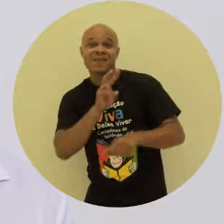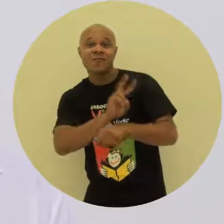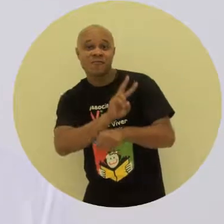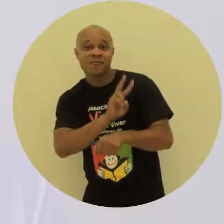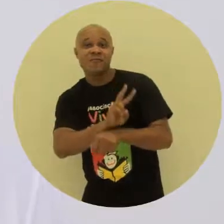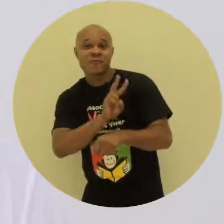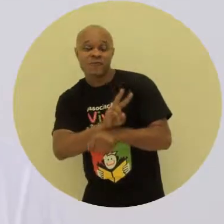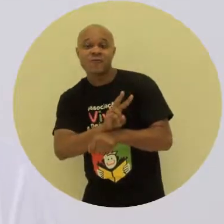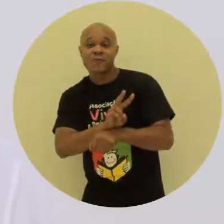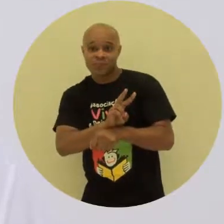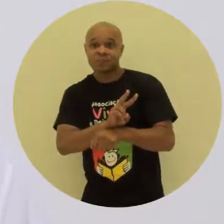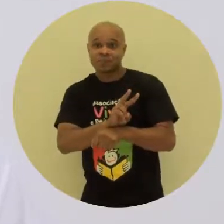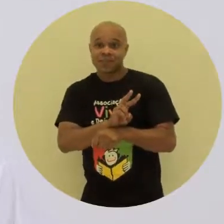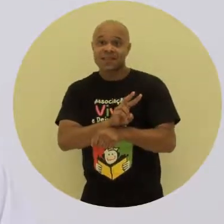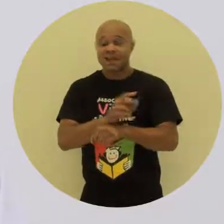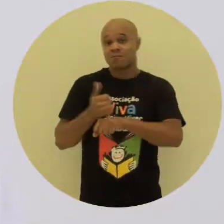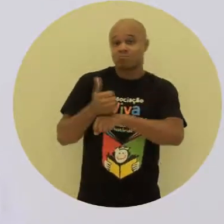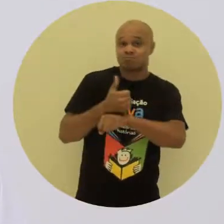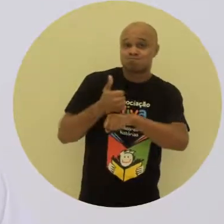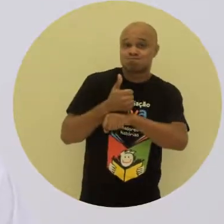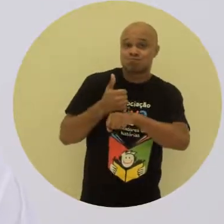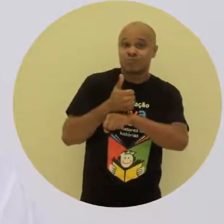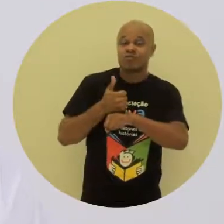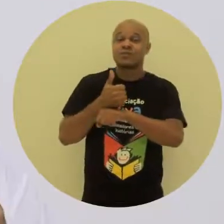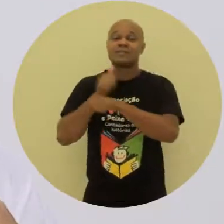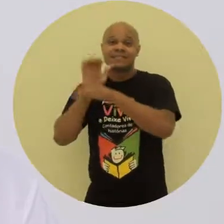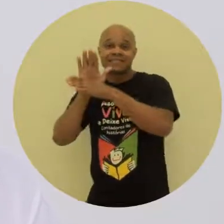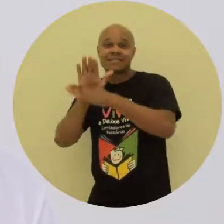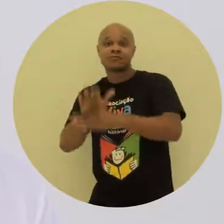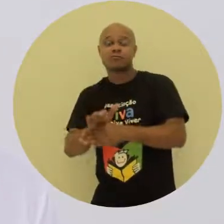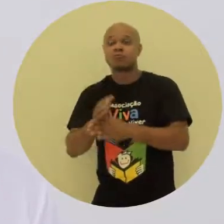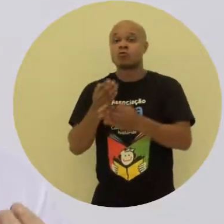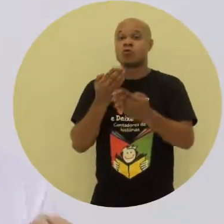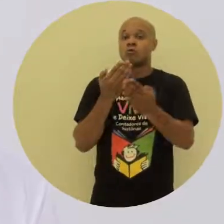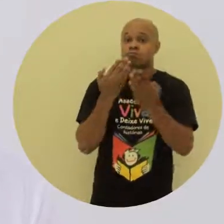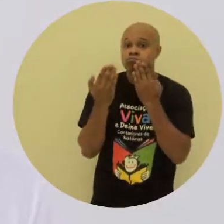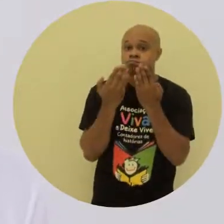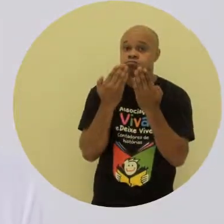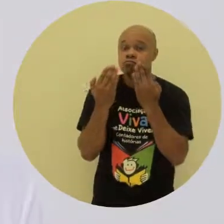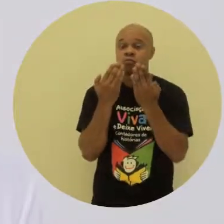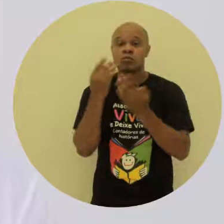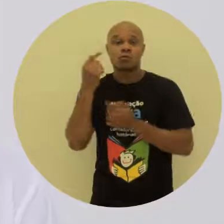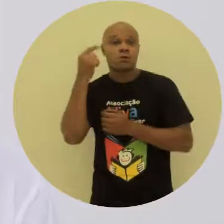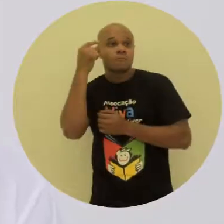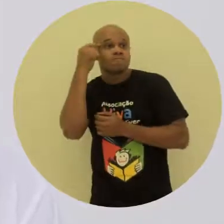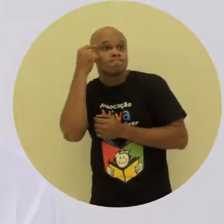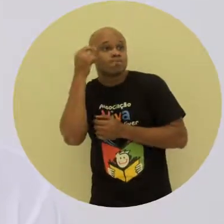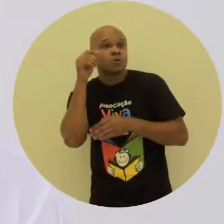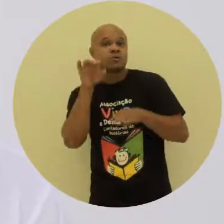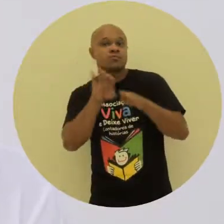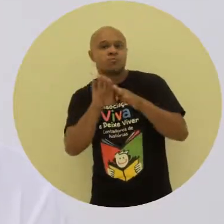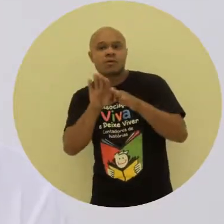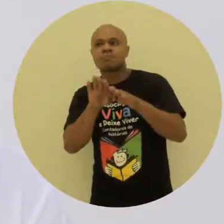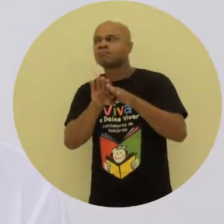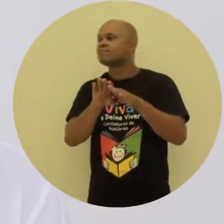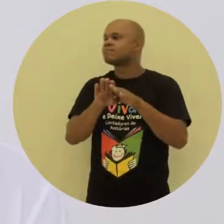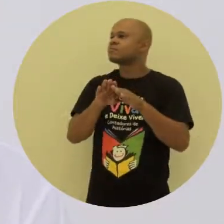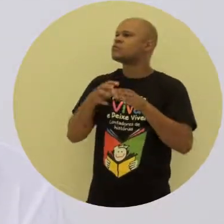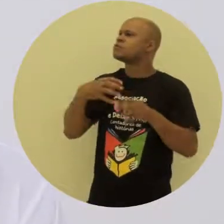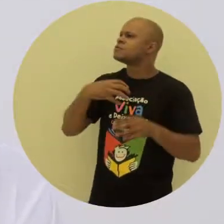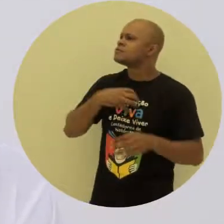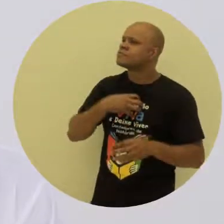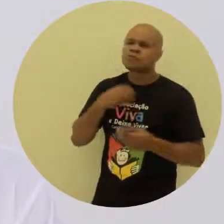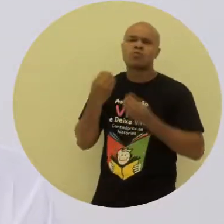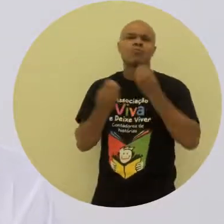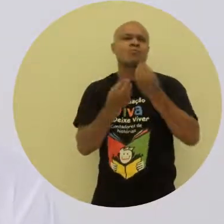terapêutica. Nós temos hoje profissionais da área de desenvolvimento humano e da área da psicologia e psiquiatria nos apoiando